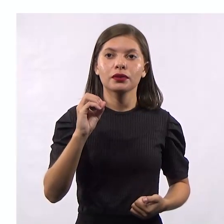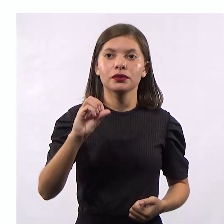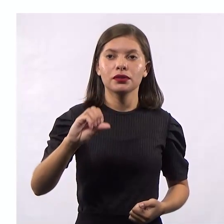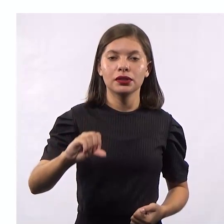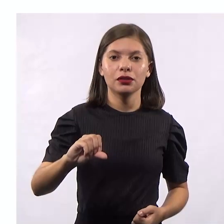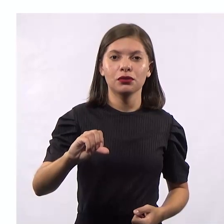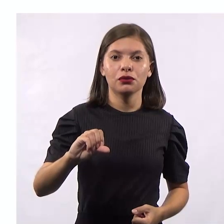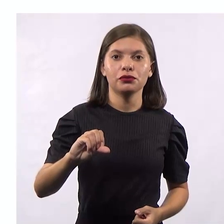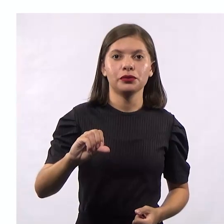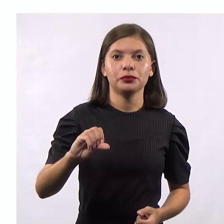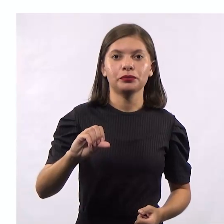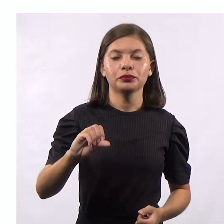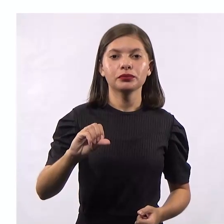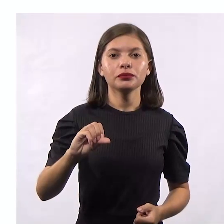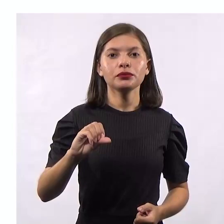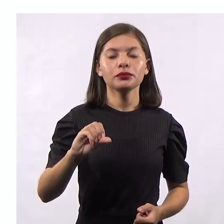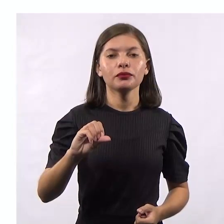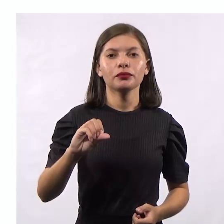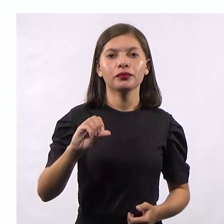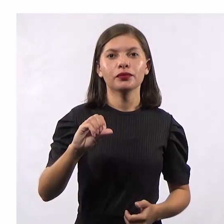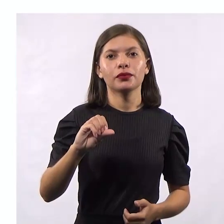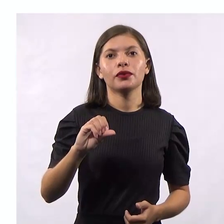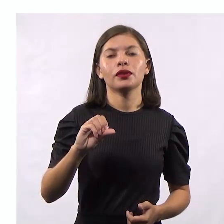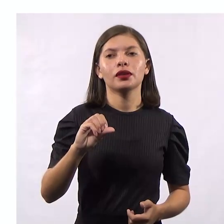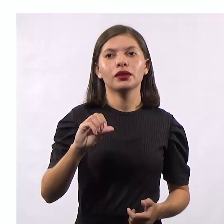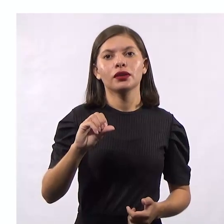desse contrato por prazo de indeterminado.